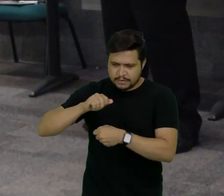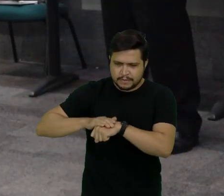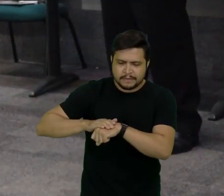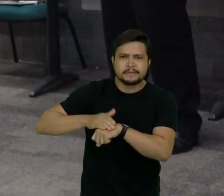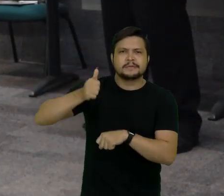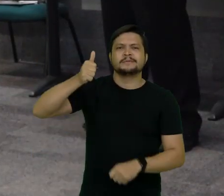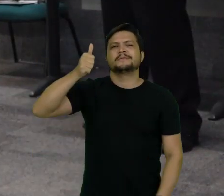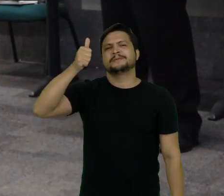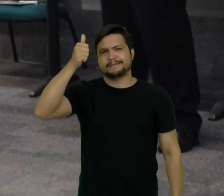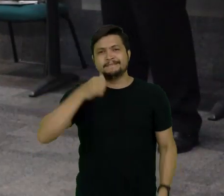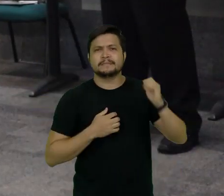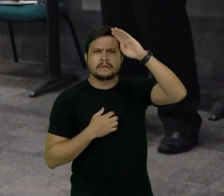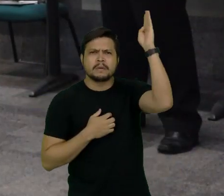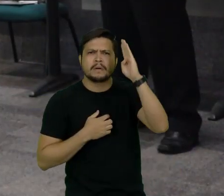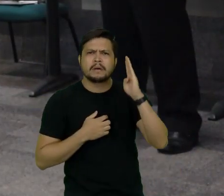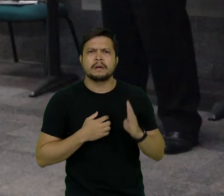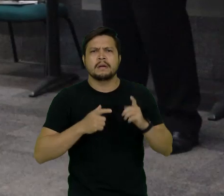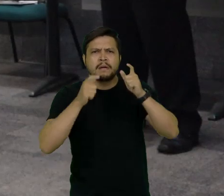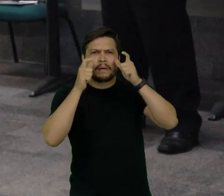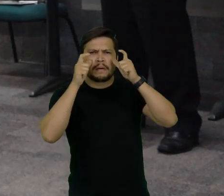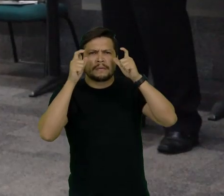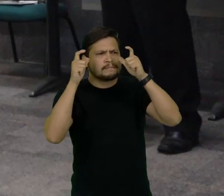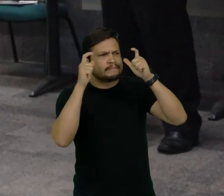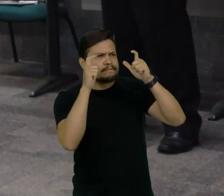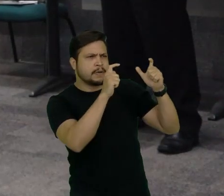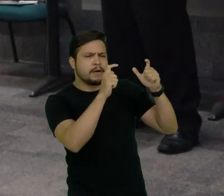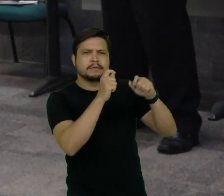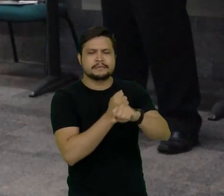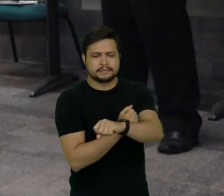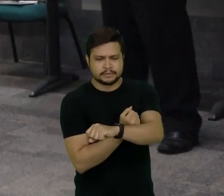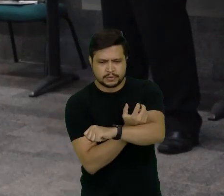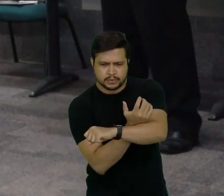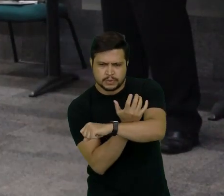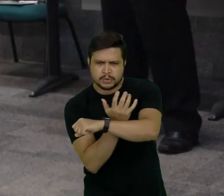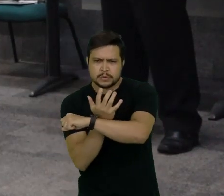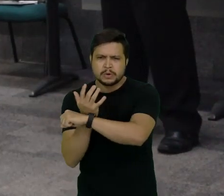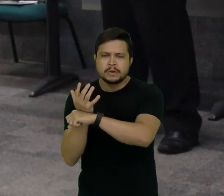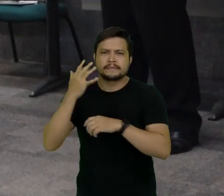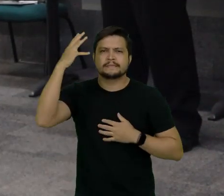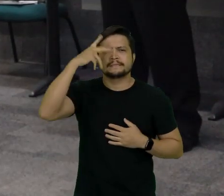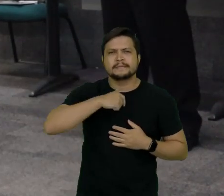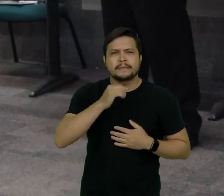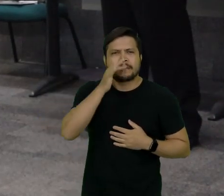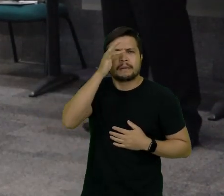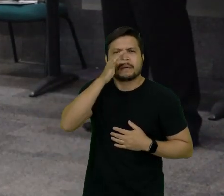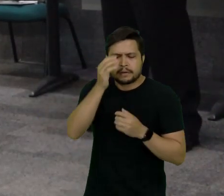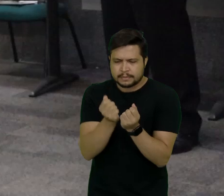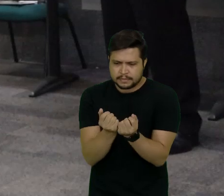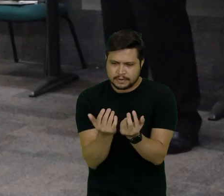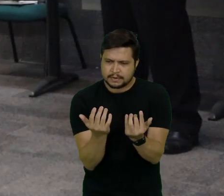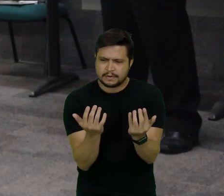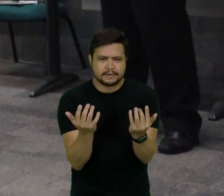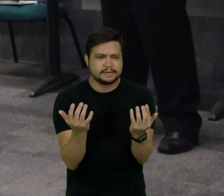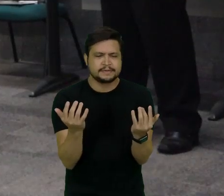nos dirá ao sol do novo mundo, do que a terra mais caminhos, seus visões